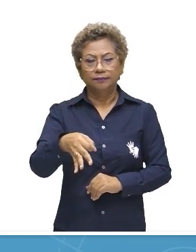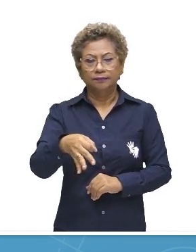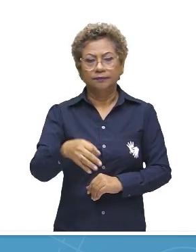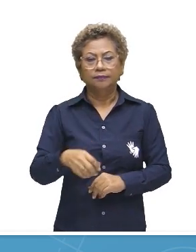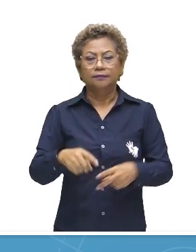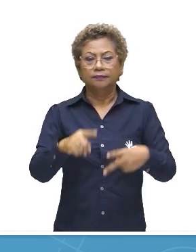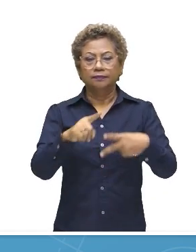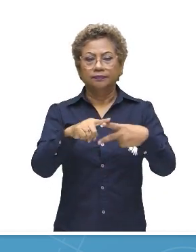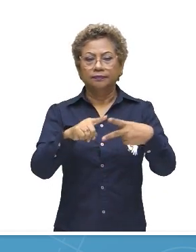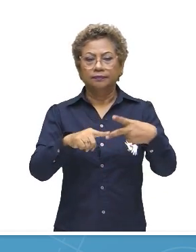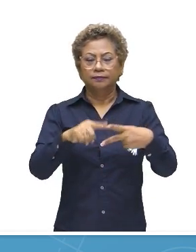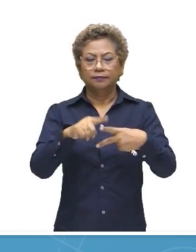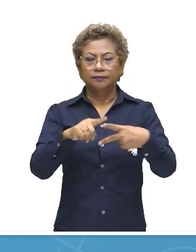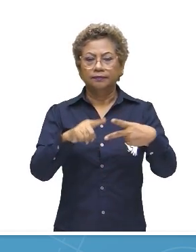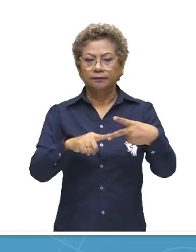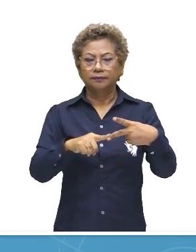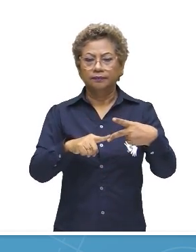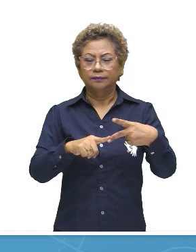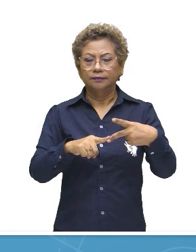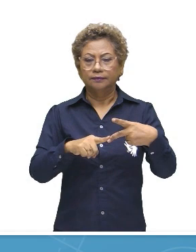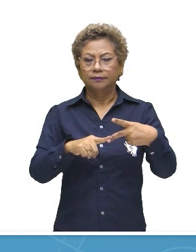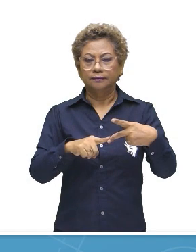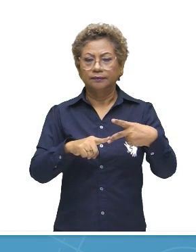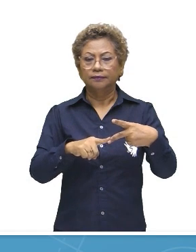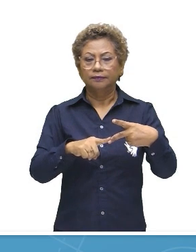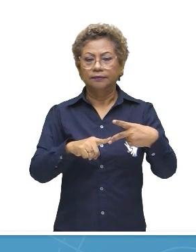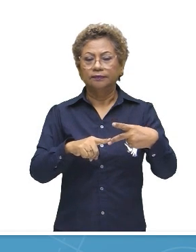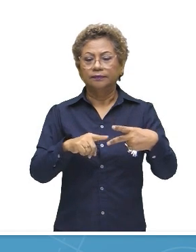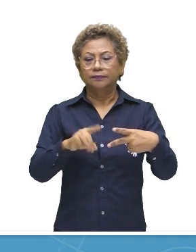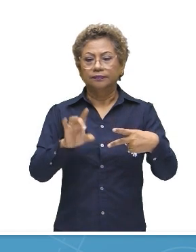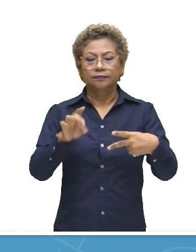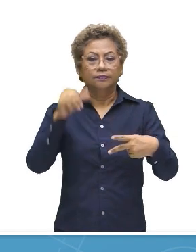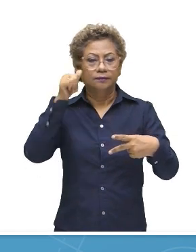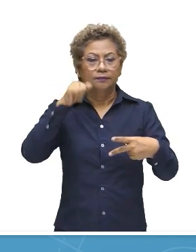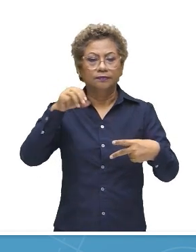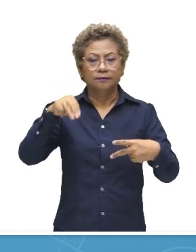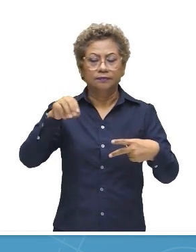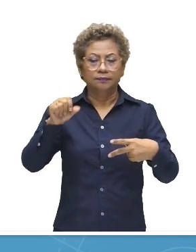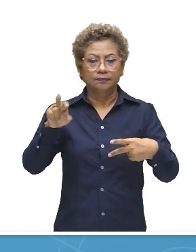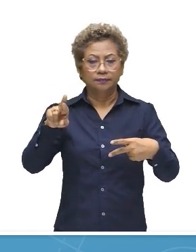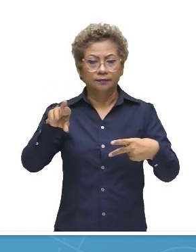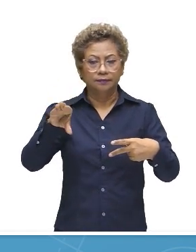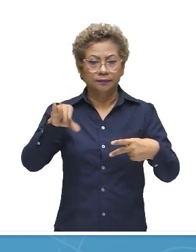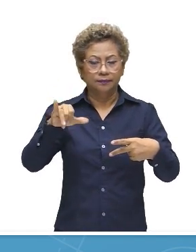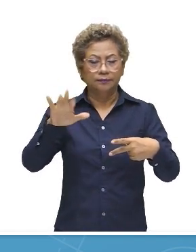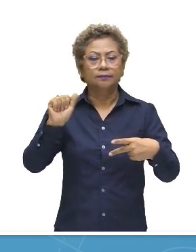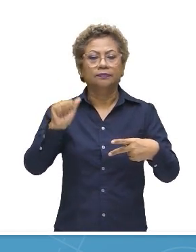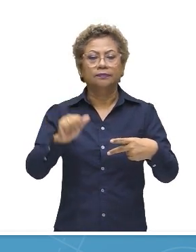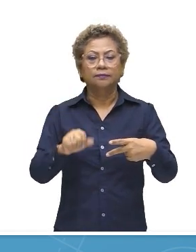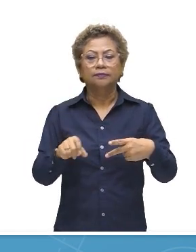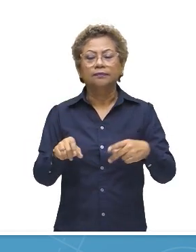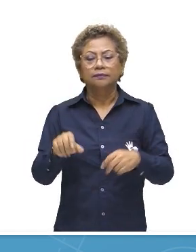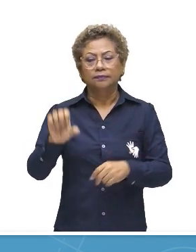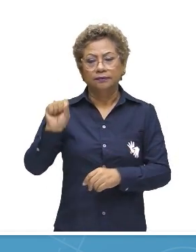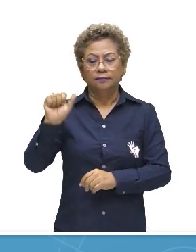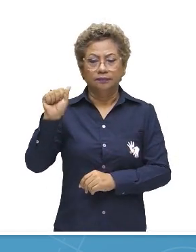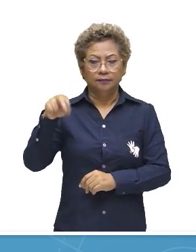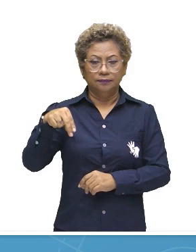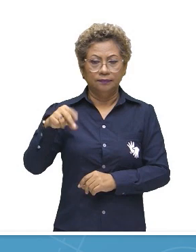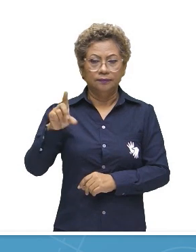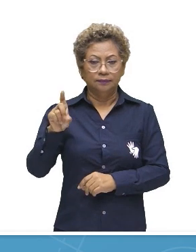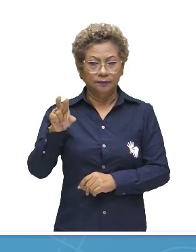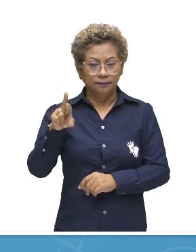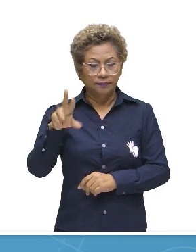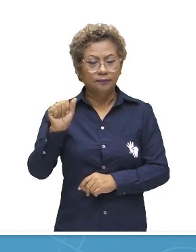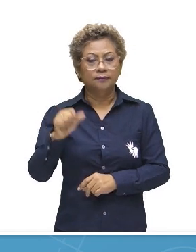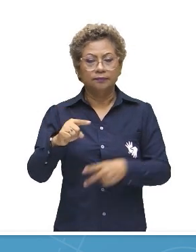a mesma quantia. Por quê? Porque Márcia recebeu 3/5, tá? E o Sandro recebeu também 3/5.